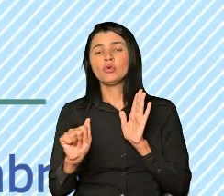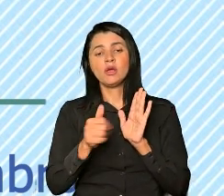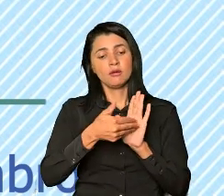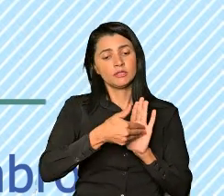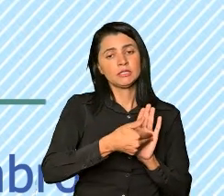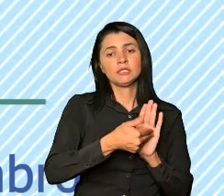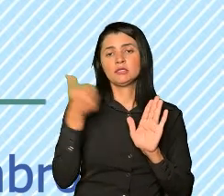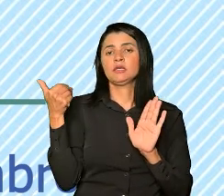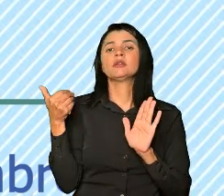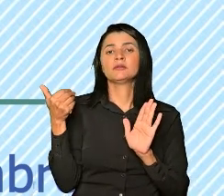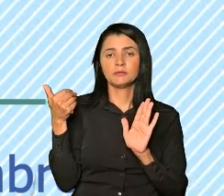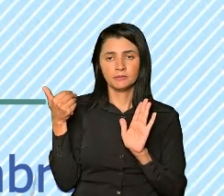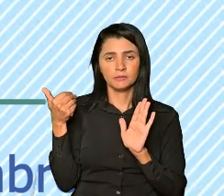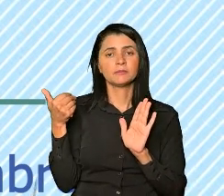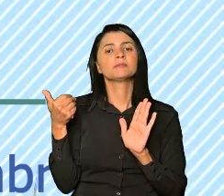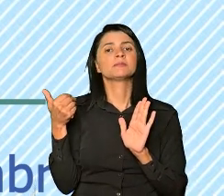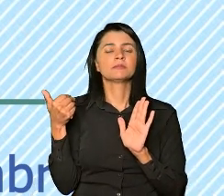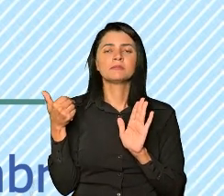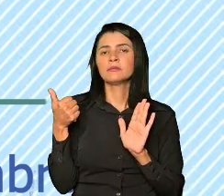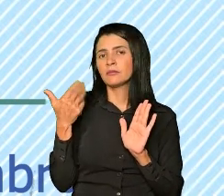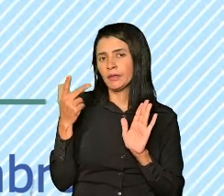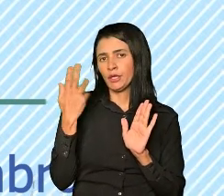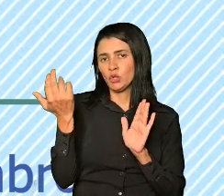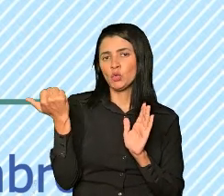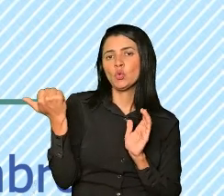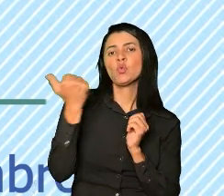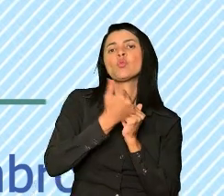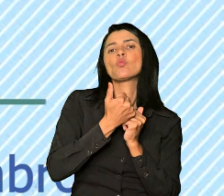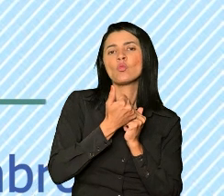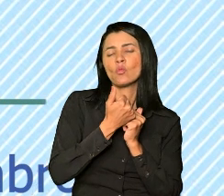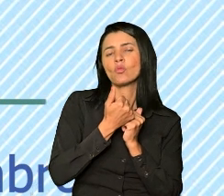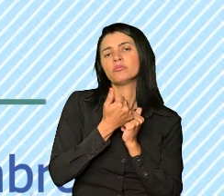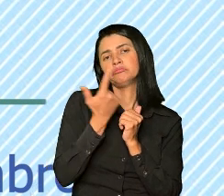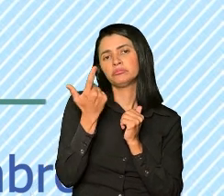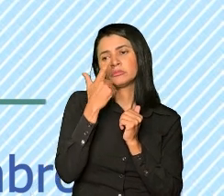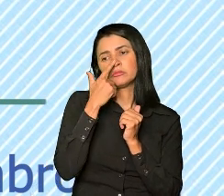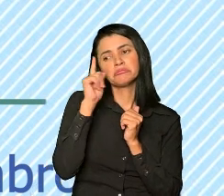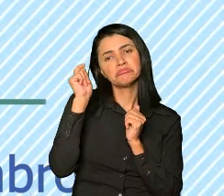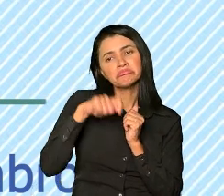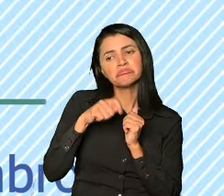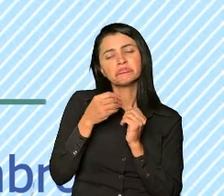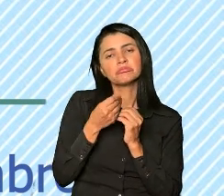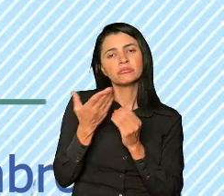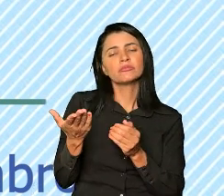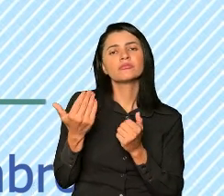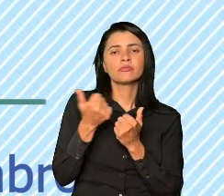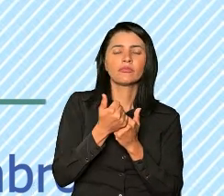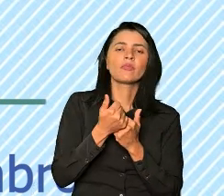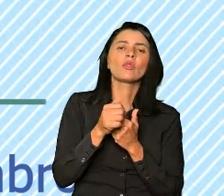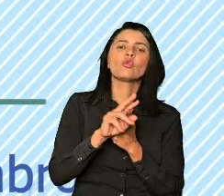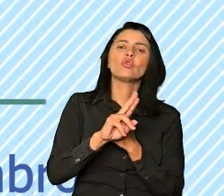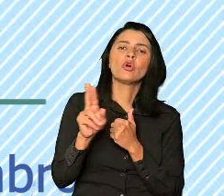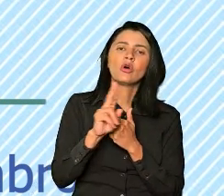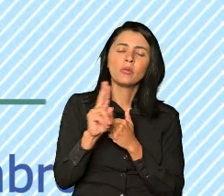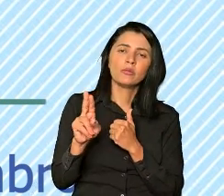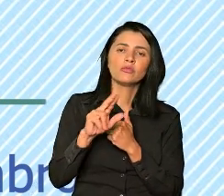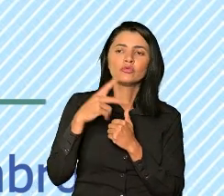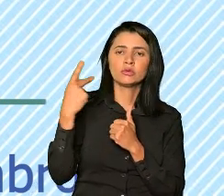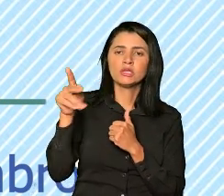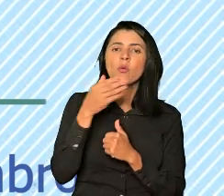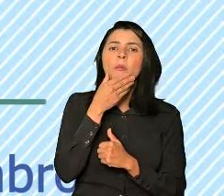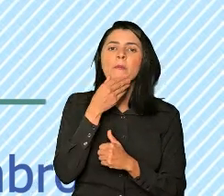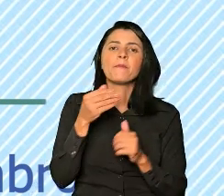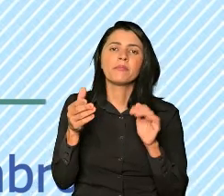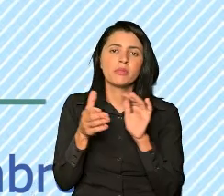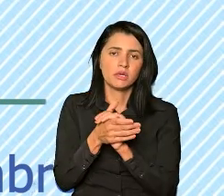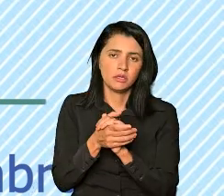ser retirado e, em seu lugar, como uma espécie de concessão, coloca-se o nome do seu esposo,